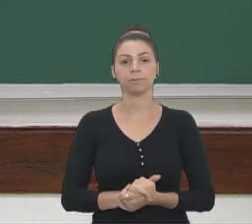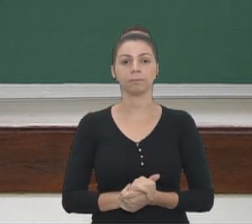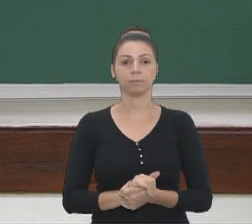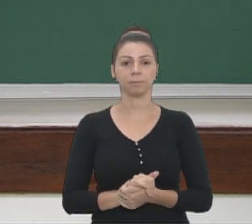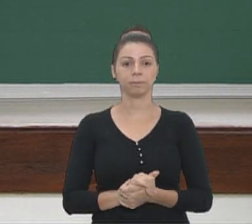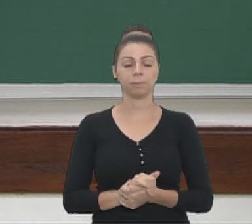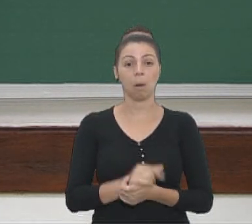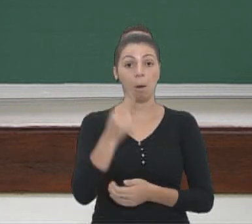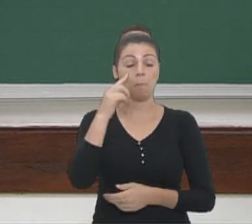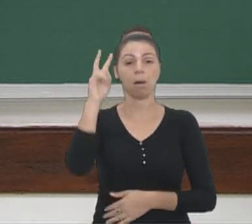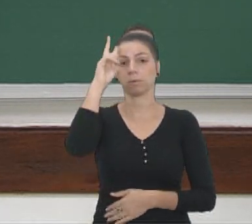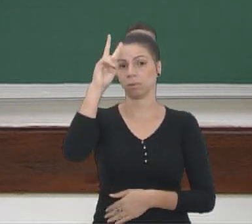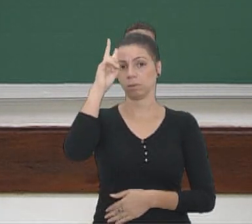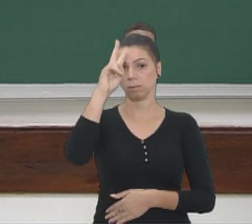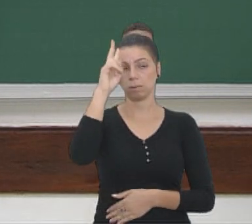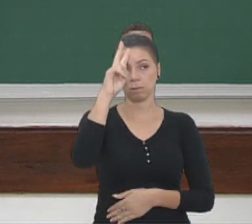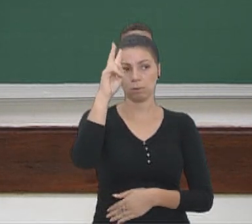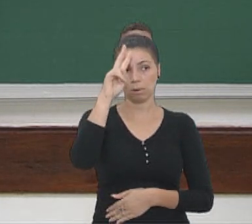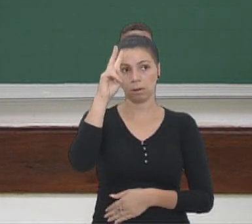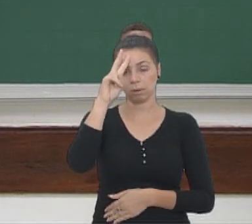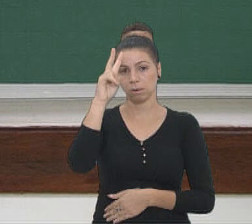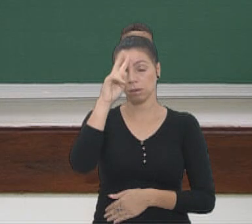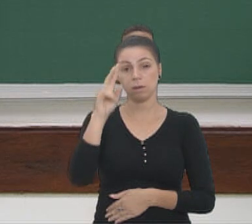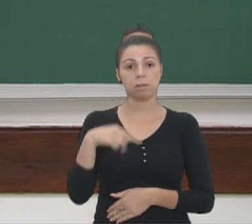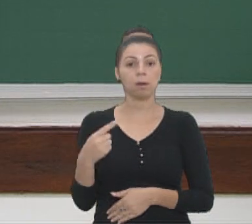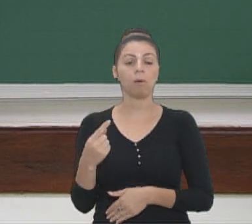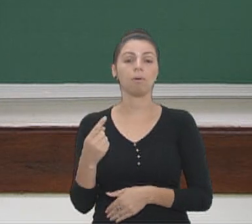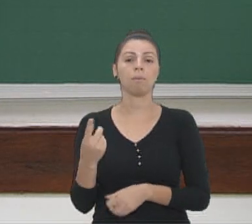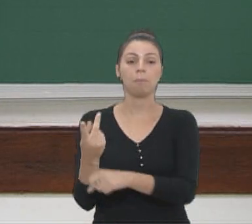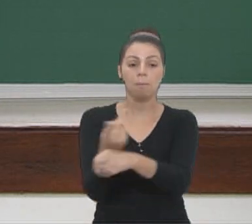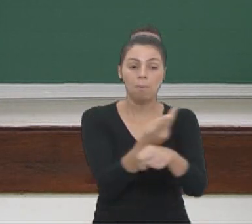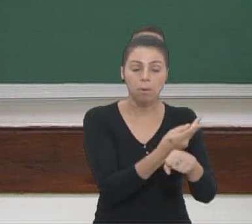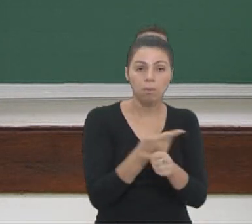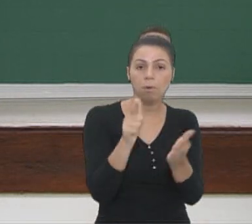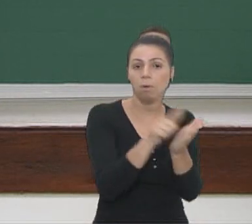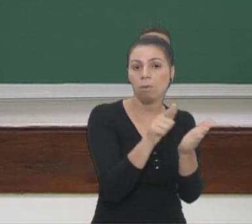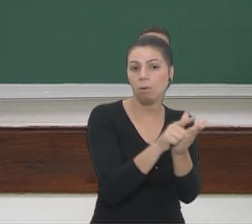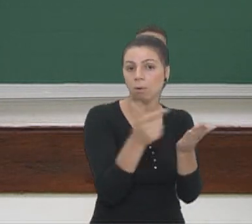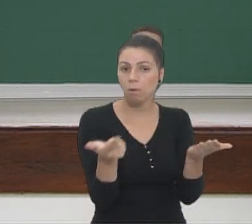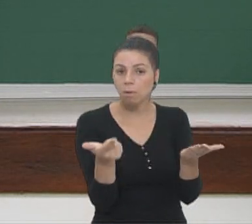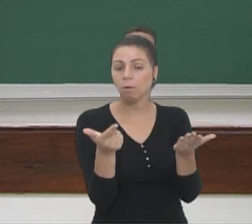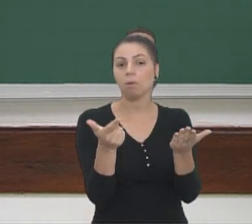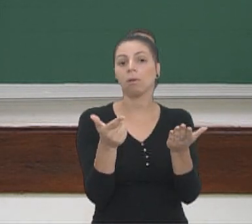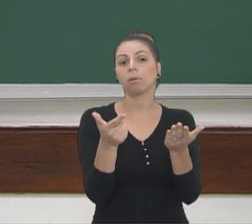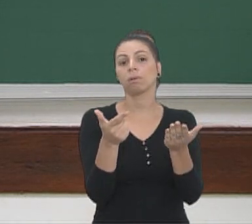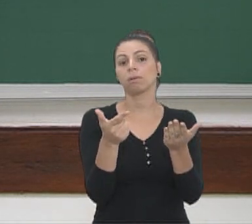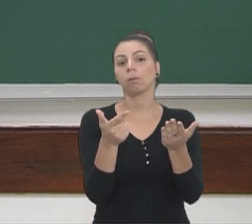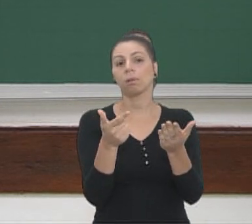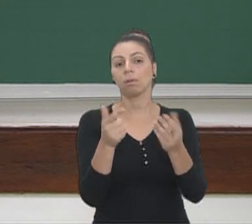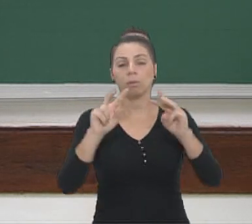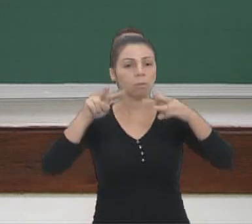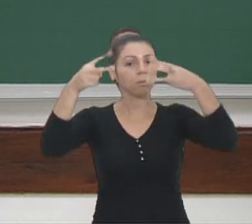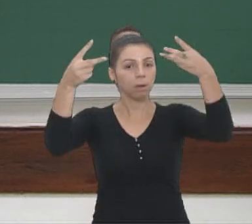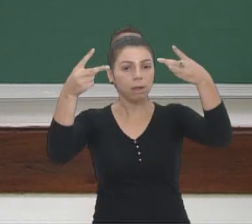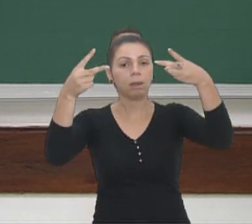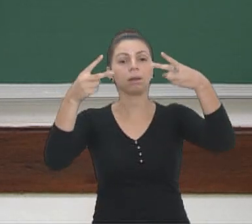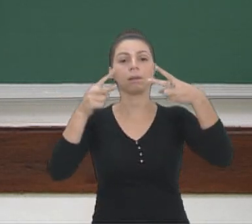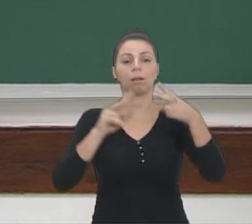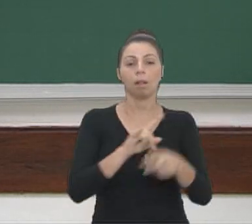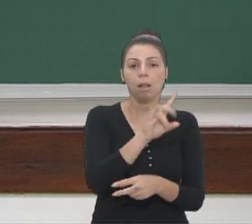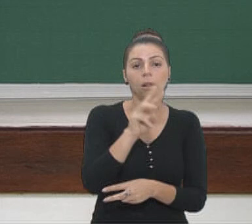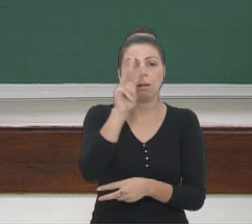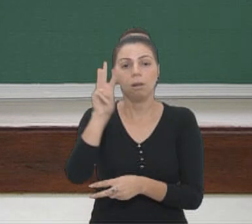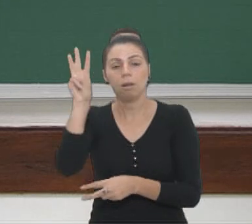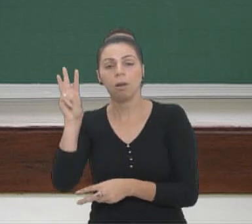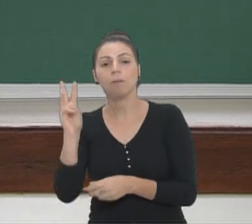vocês um pouquinho da história. Tem aí, se você procurar no jornal, no site do jornal É o País, você vai encontrar a história e um pouquinho